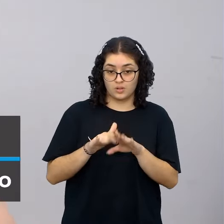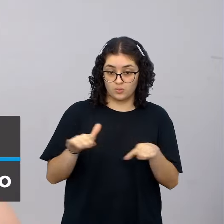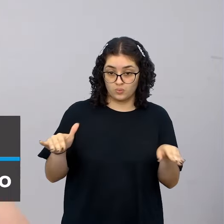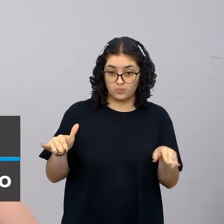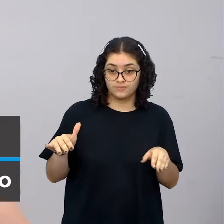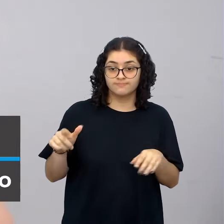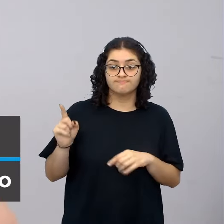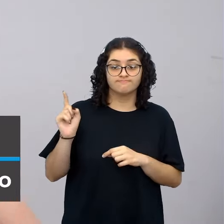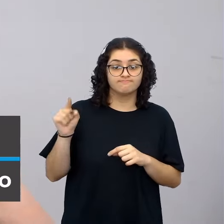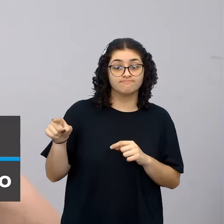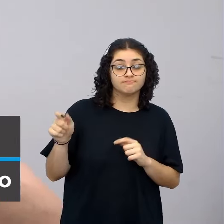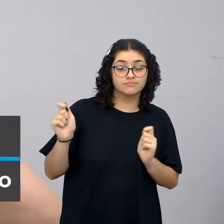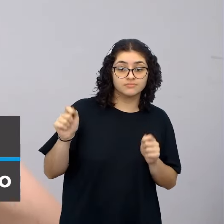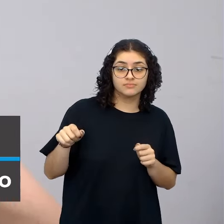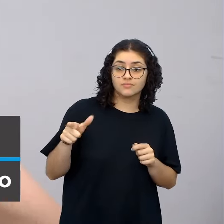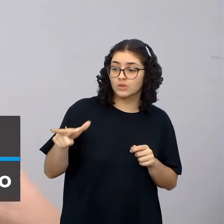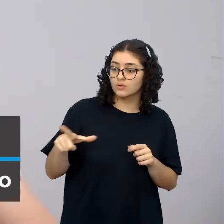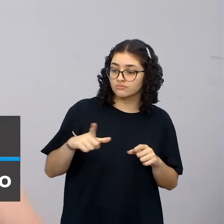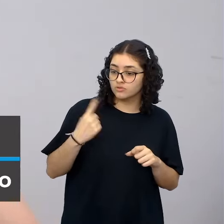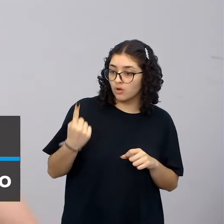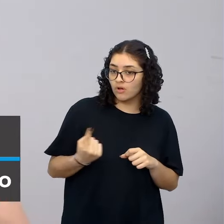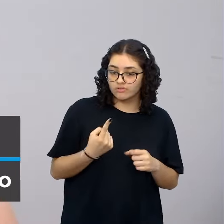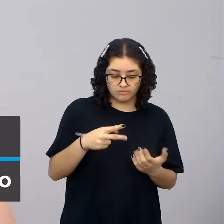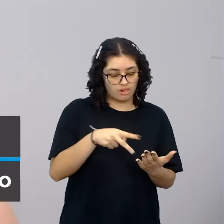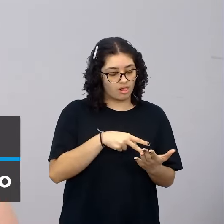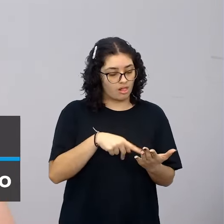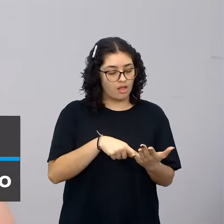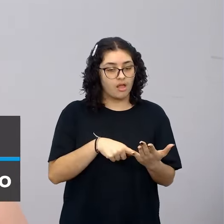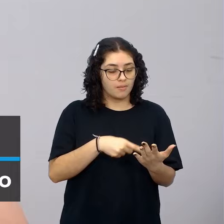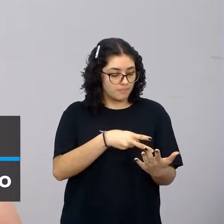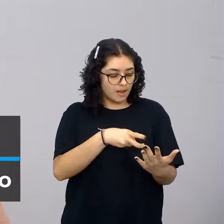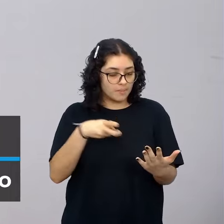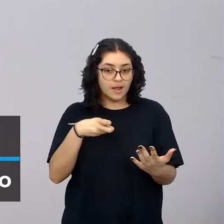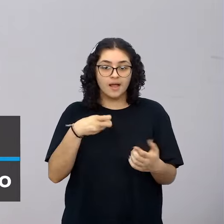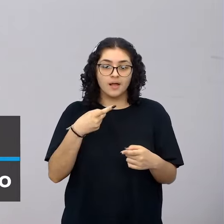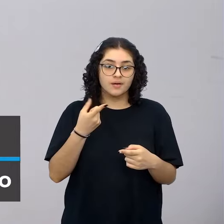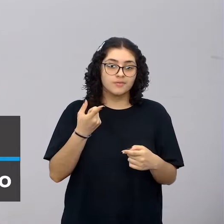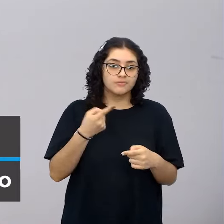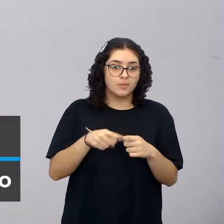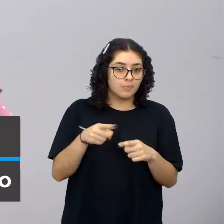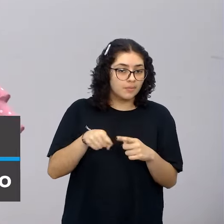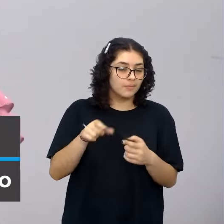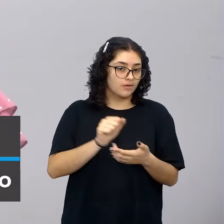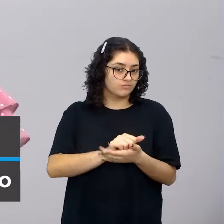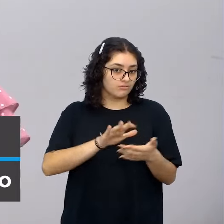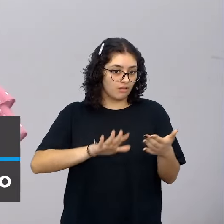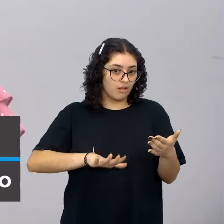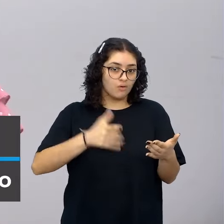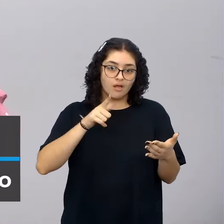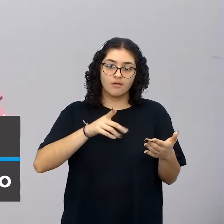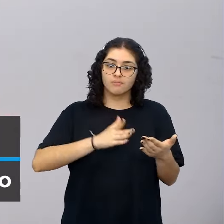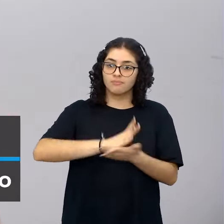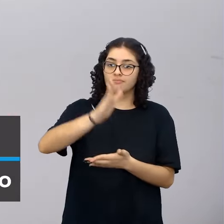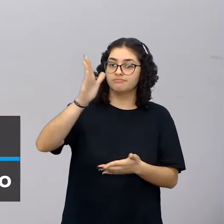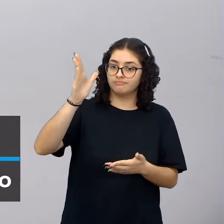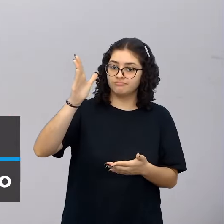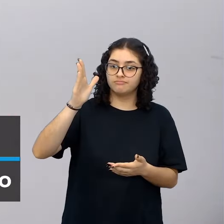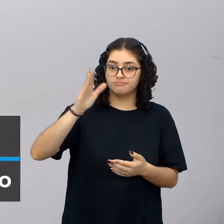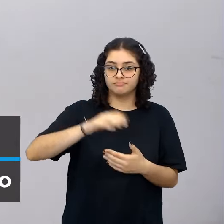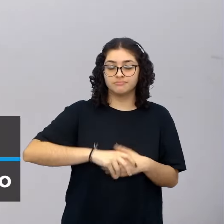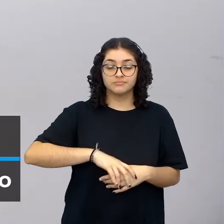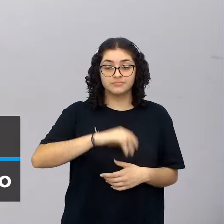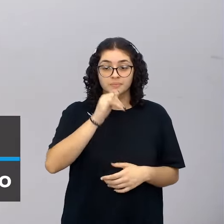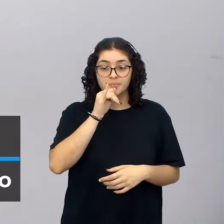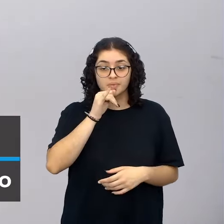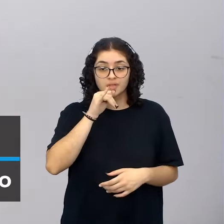tenha autonomia de ler um problema, identificar esse problema, identificar a operação, resolver e validar. Né? Quando eu vou, por